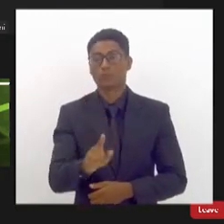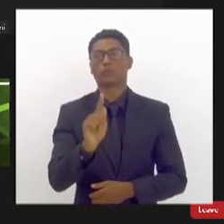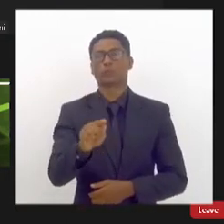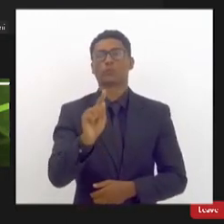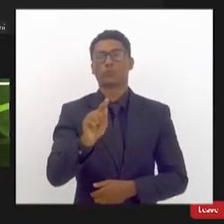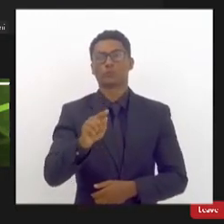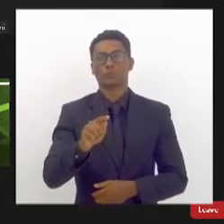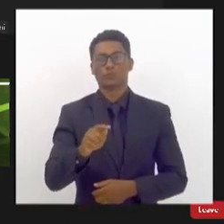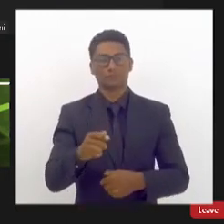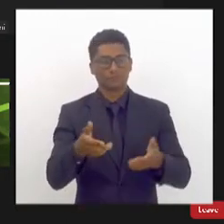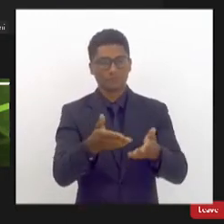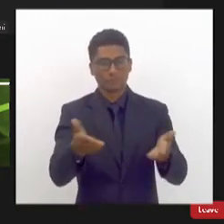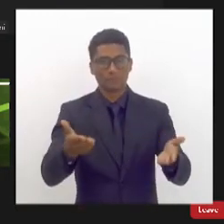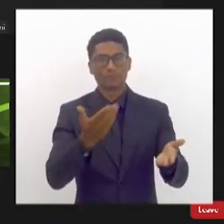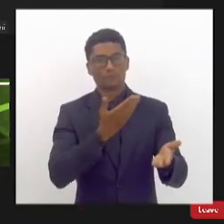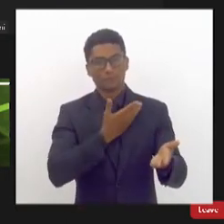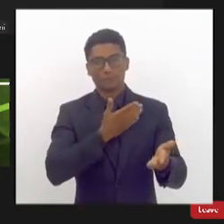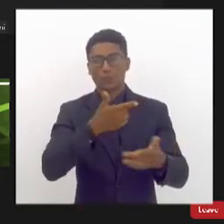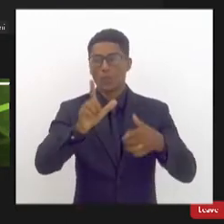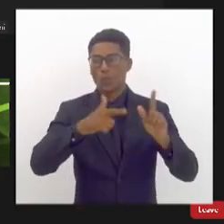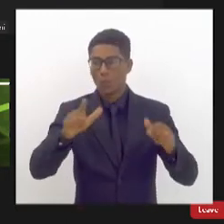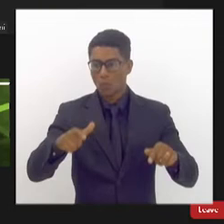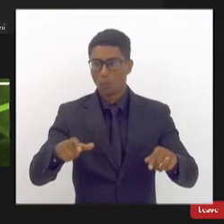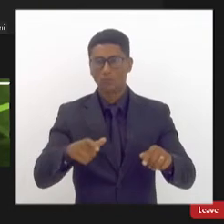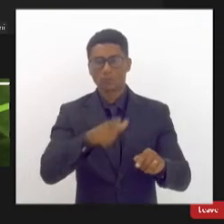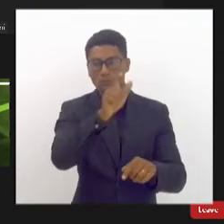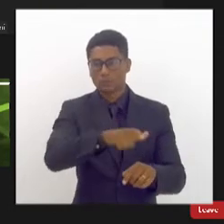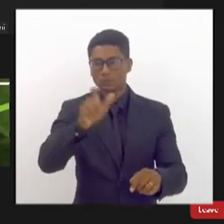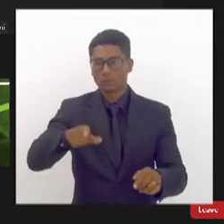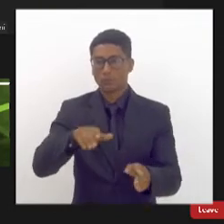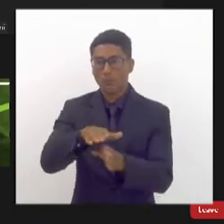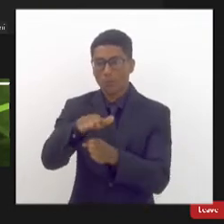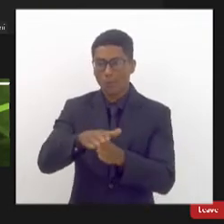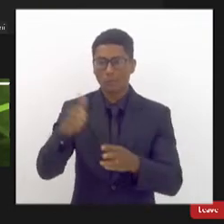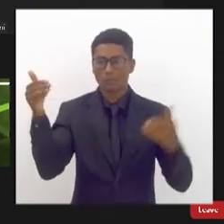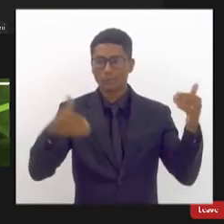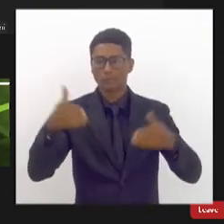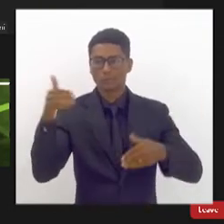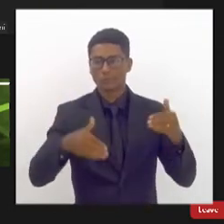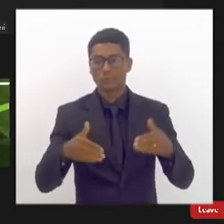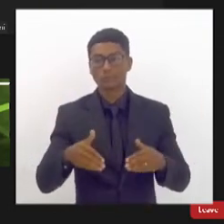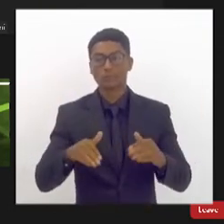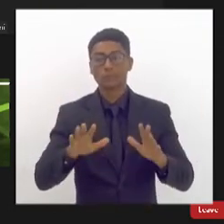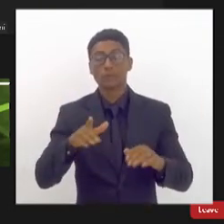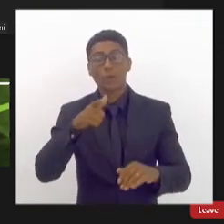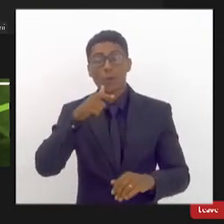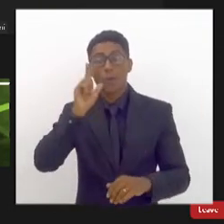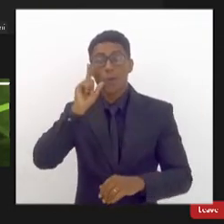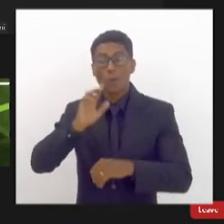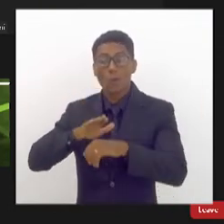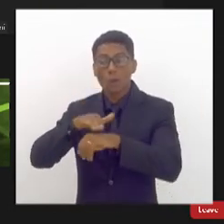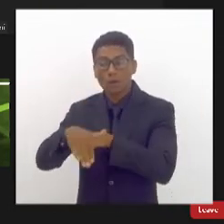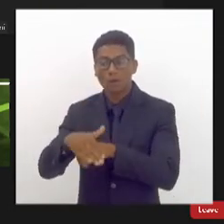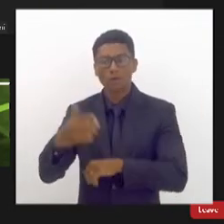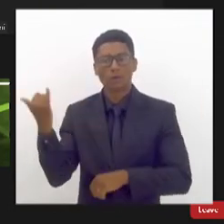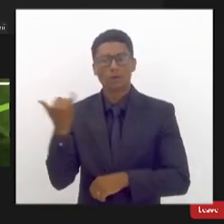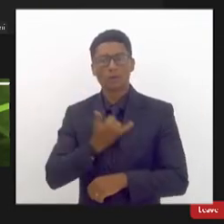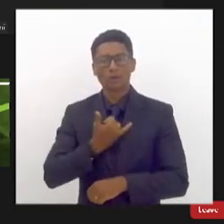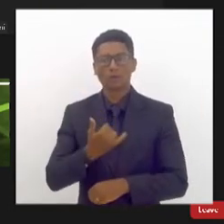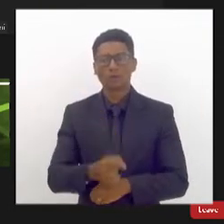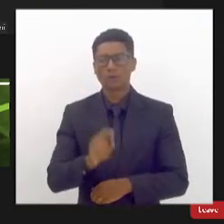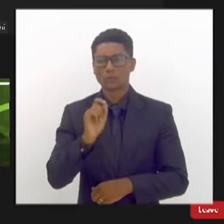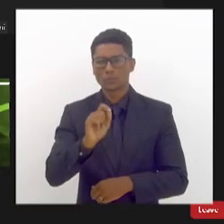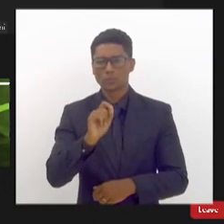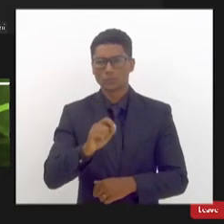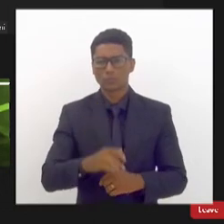outros colegas conselheiros estivessem aqui presentes, mas eu soube ontem à noite, como tenho o costume de,